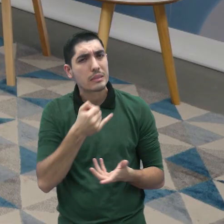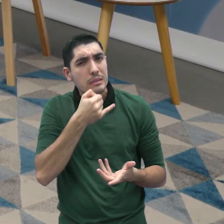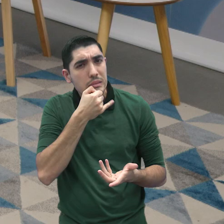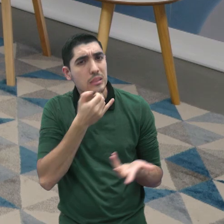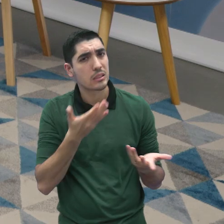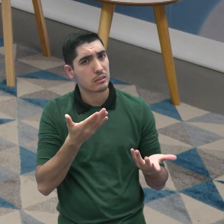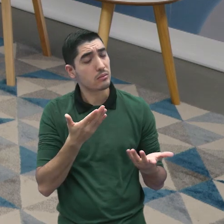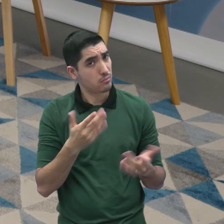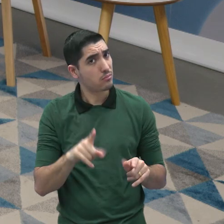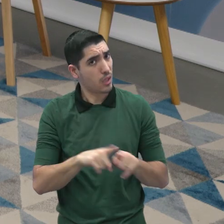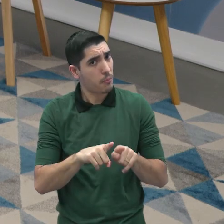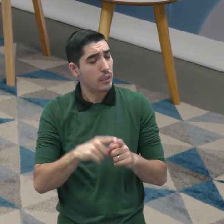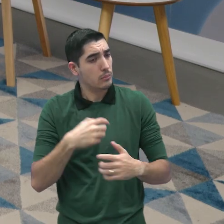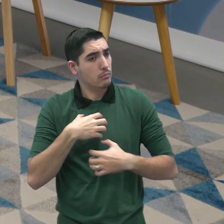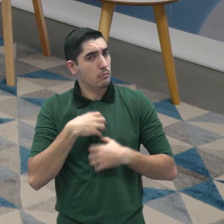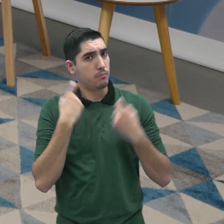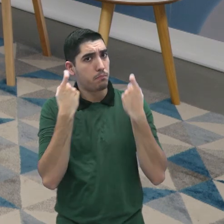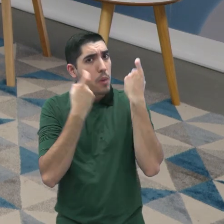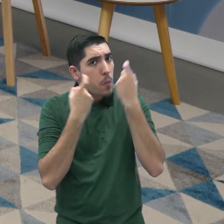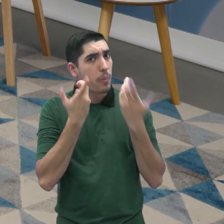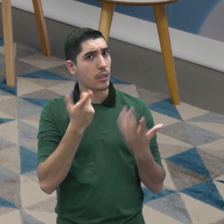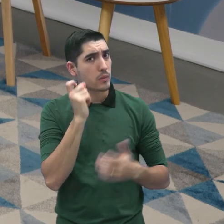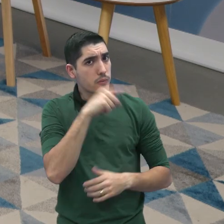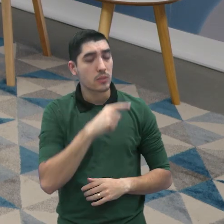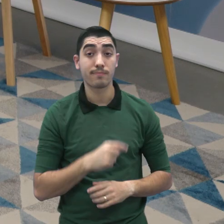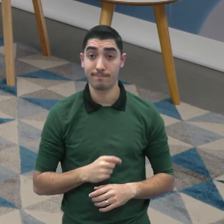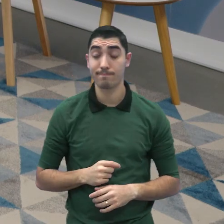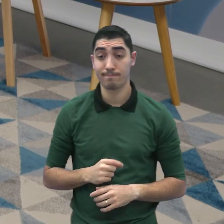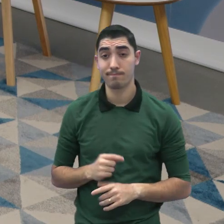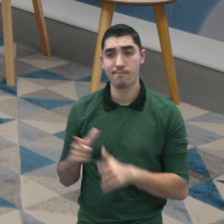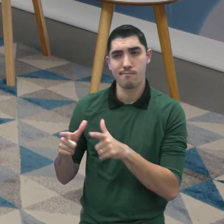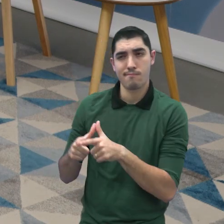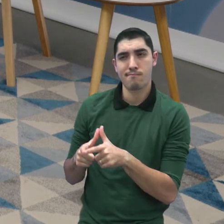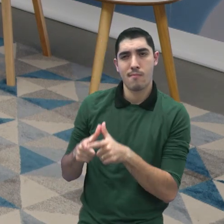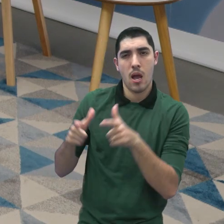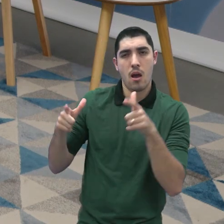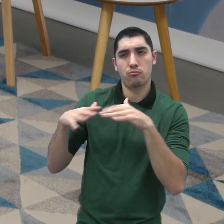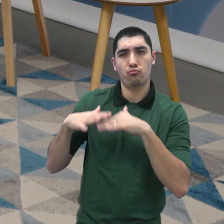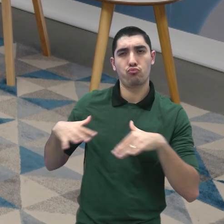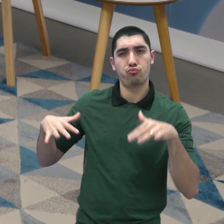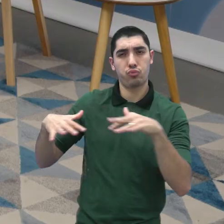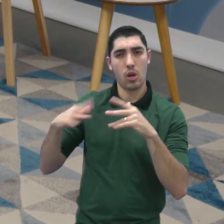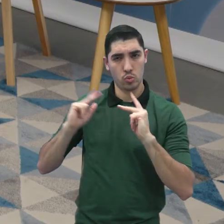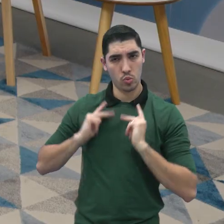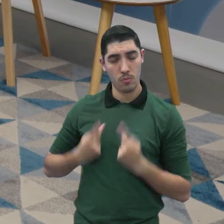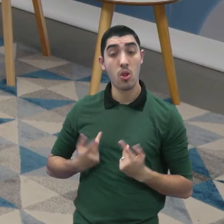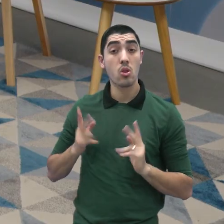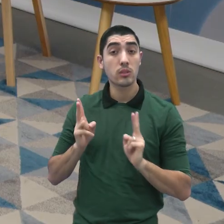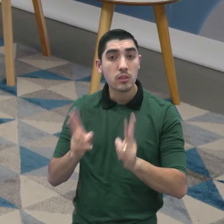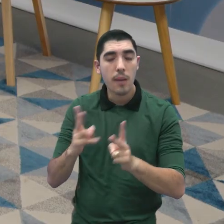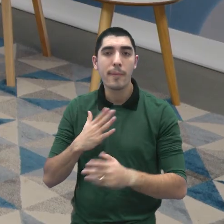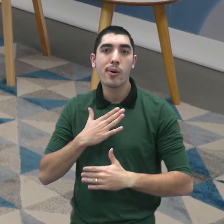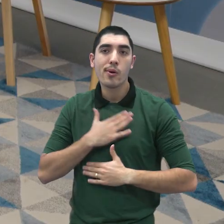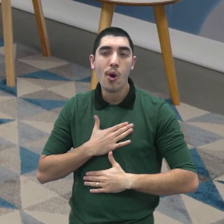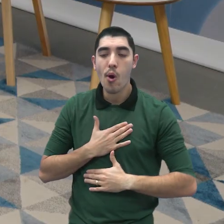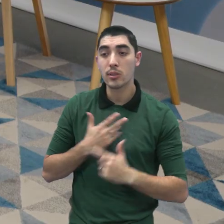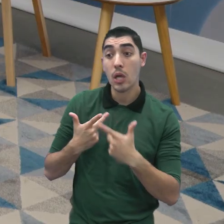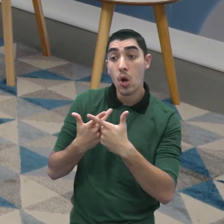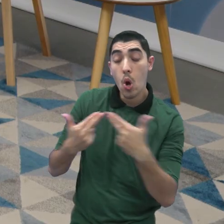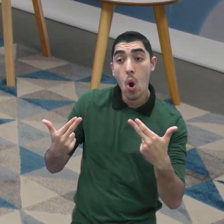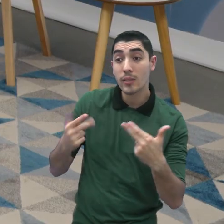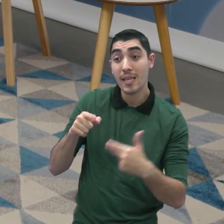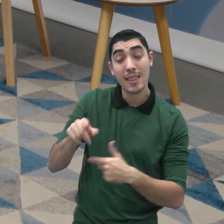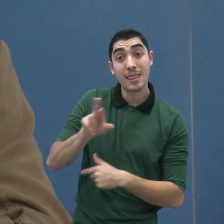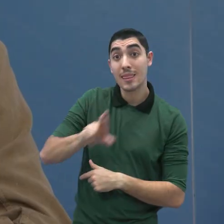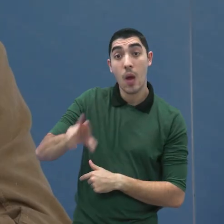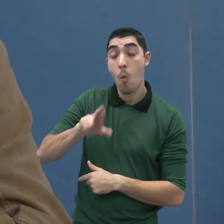né? Acredito que o ser humano, de modo geral, ele gosta de se apegar em certezas. O espaço